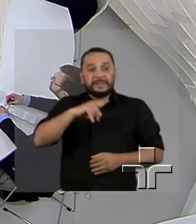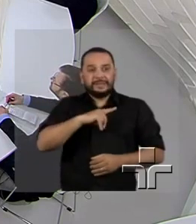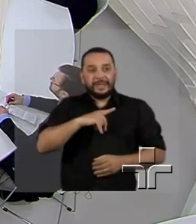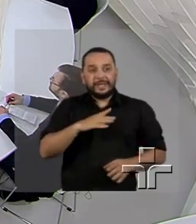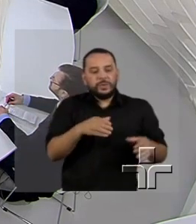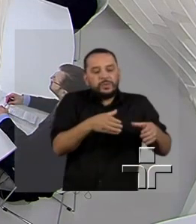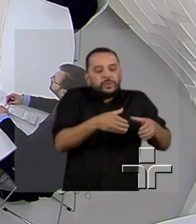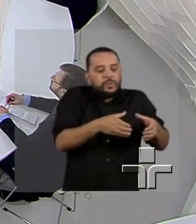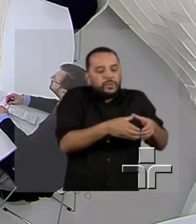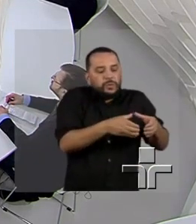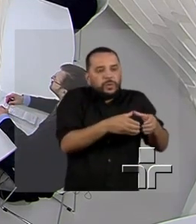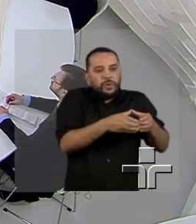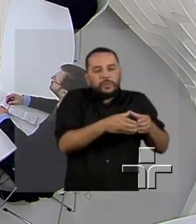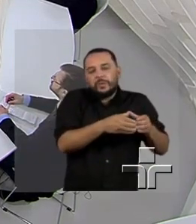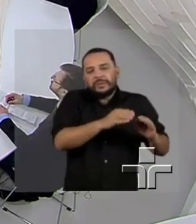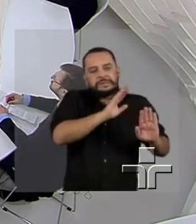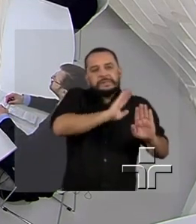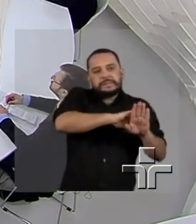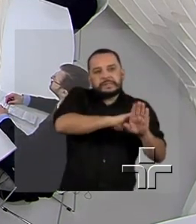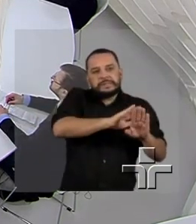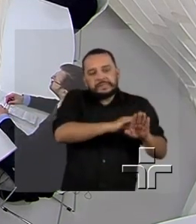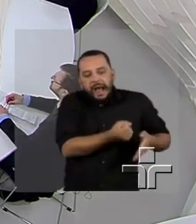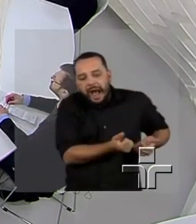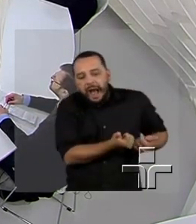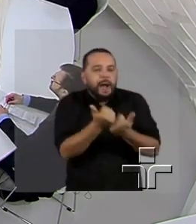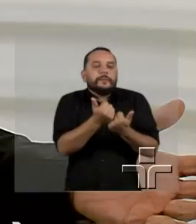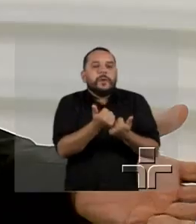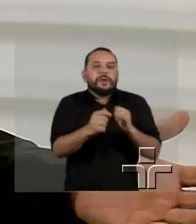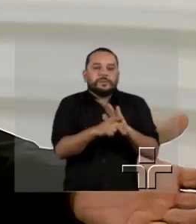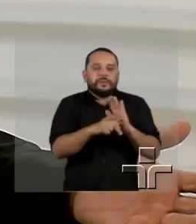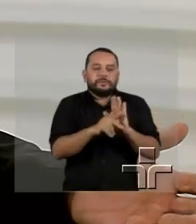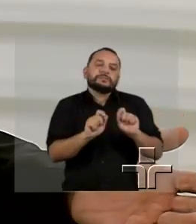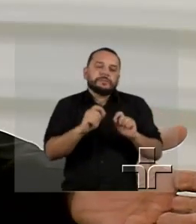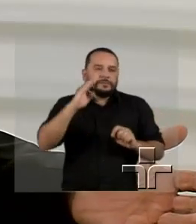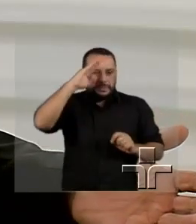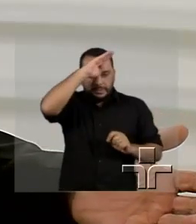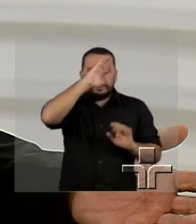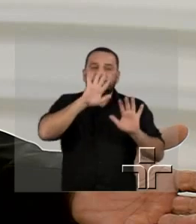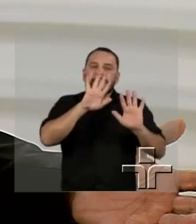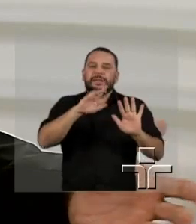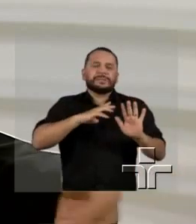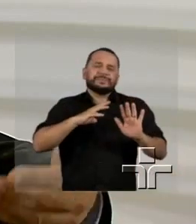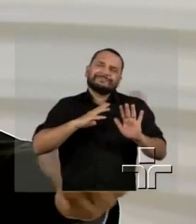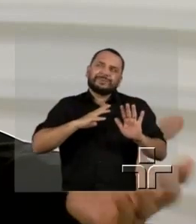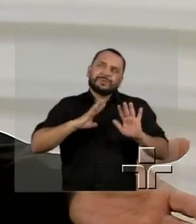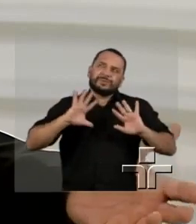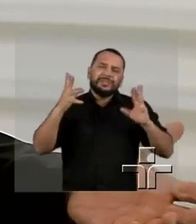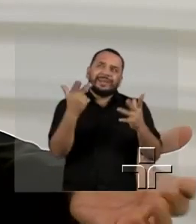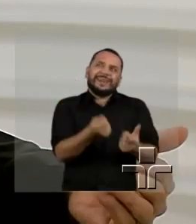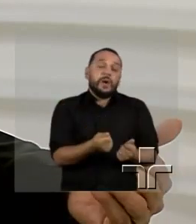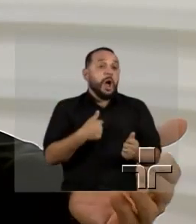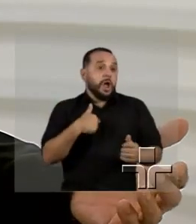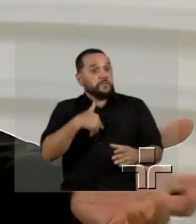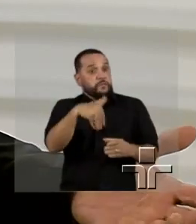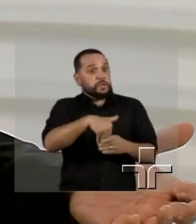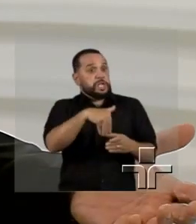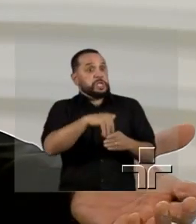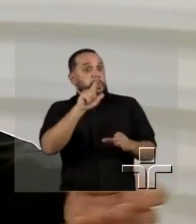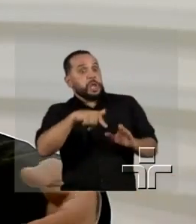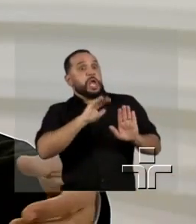Quando a eleição foi uma eleição completamente atípica, né? Uma eleição que mudou todos os